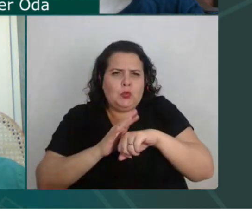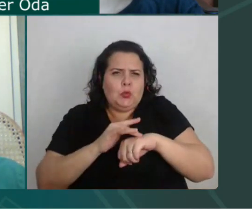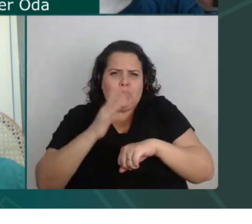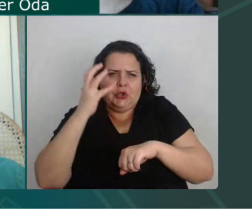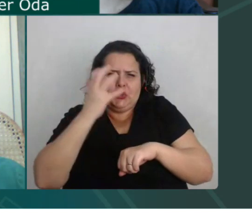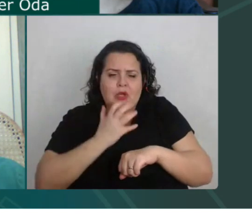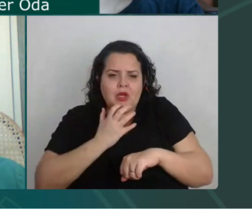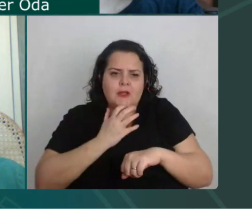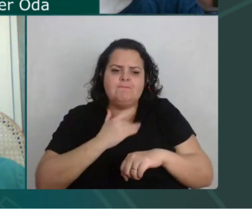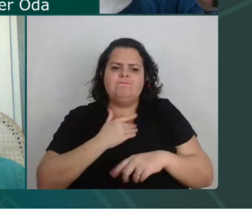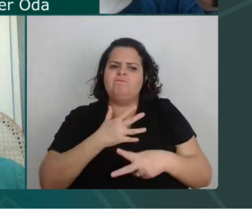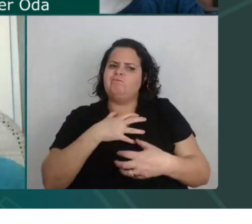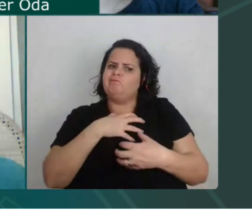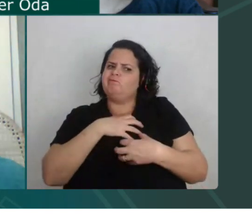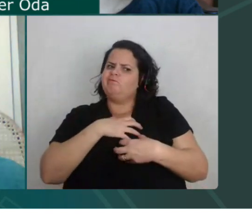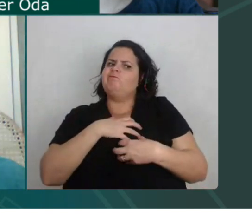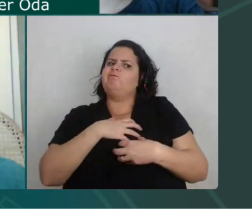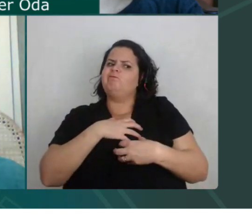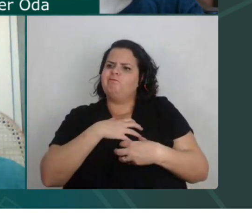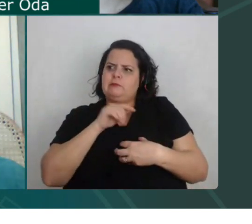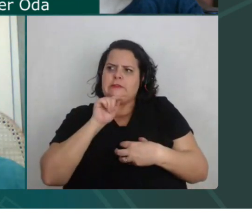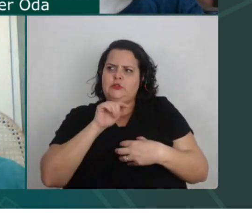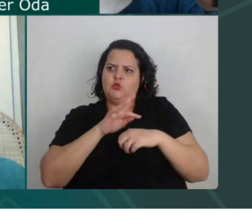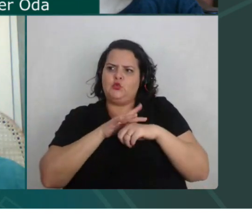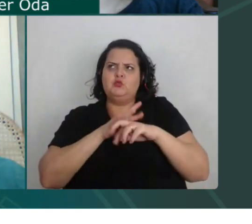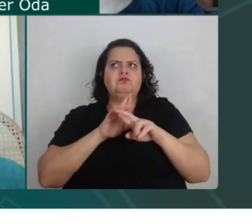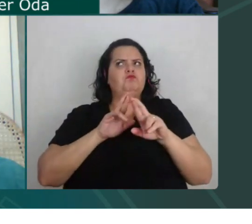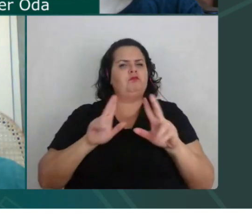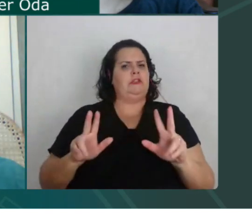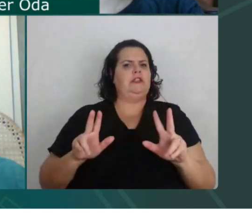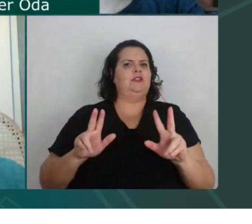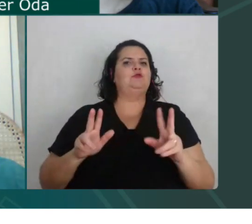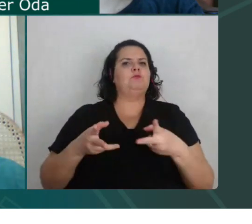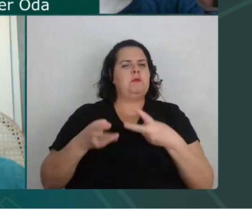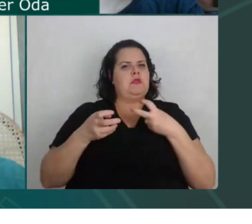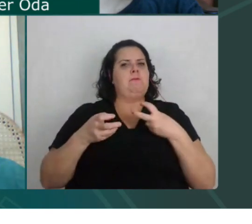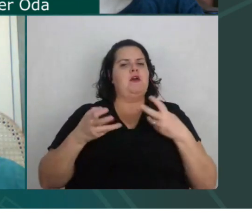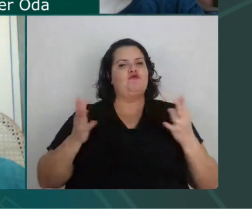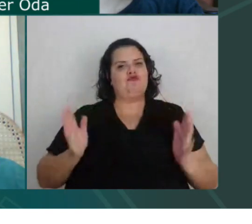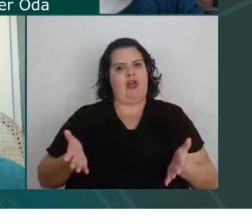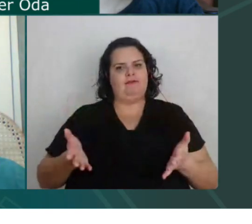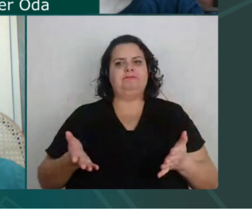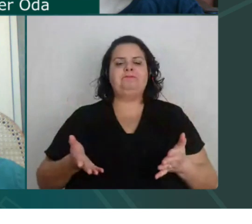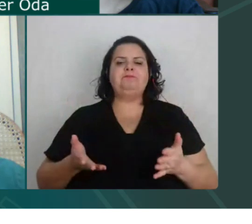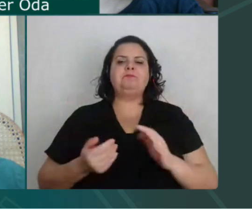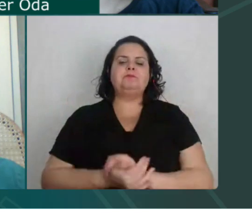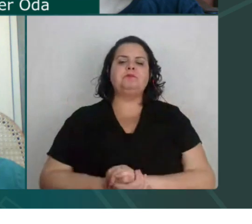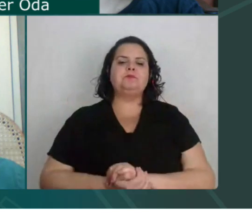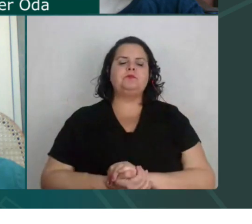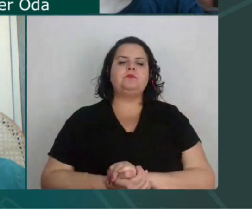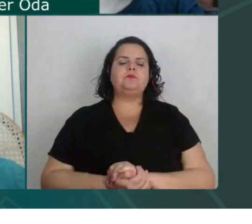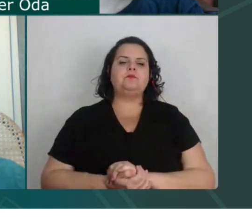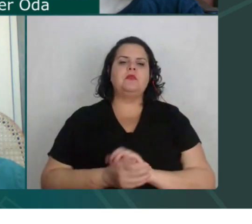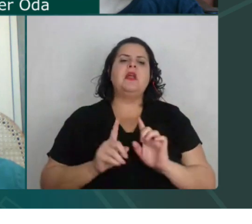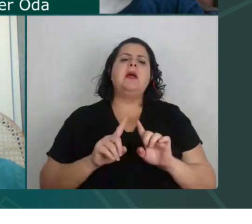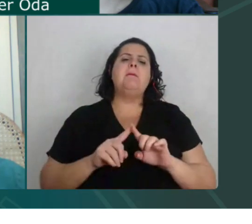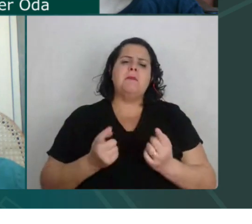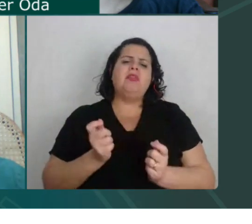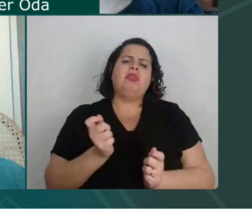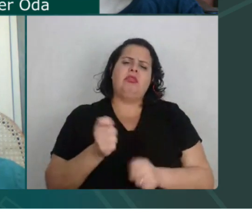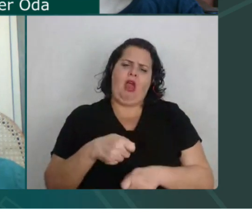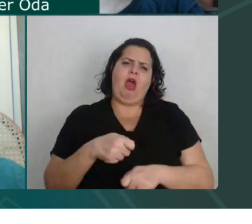pouco diferente daquilo que a gente estava vivenciando. Mas, entretanto, eu acho que ainda dá tempo, né? Porque a